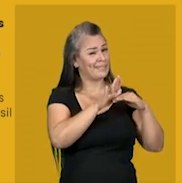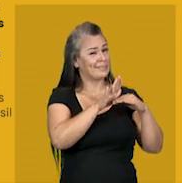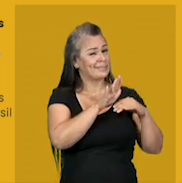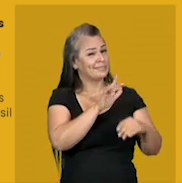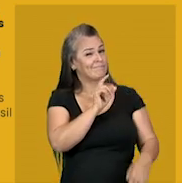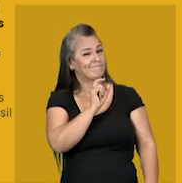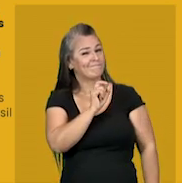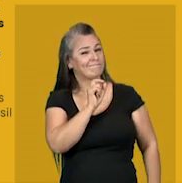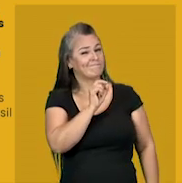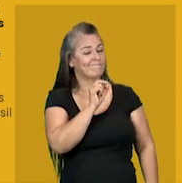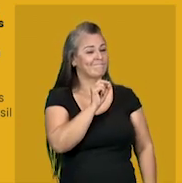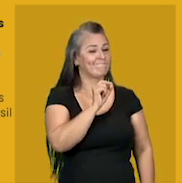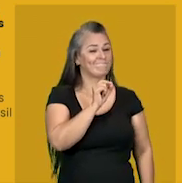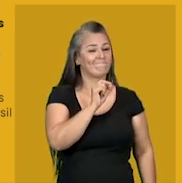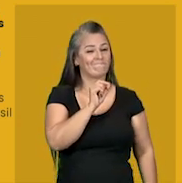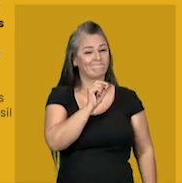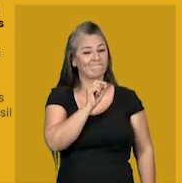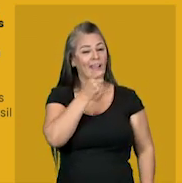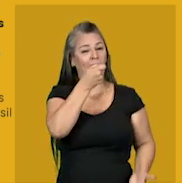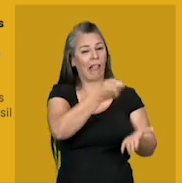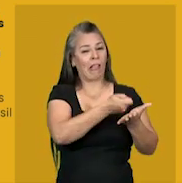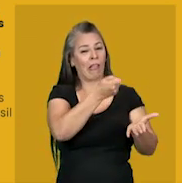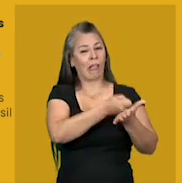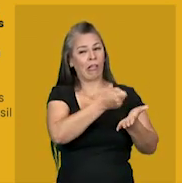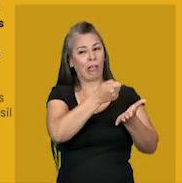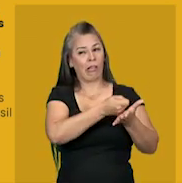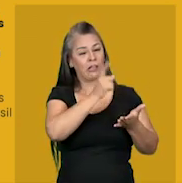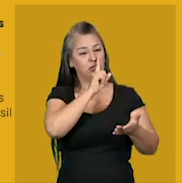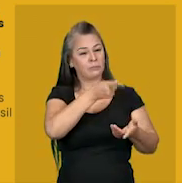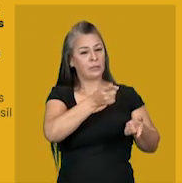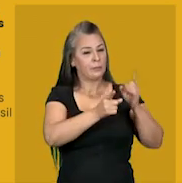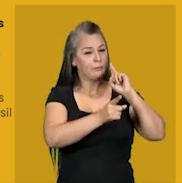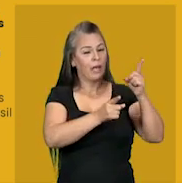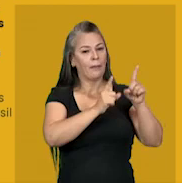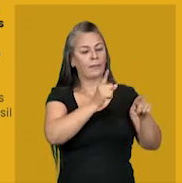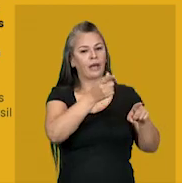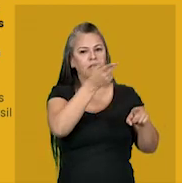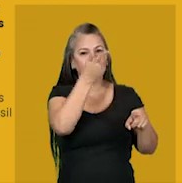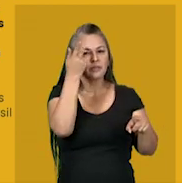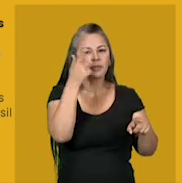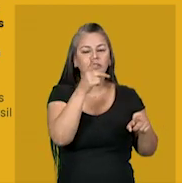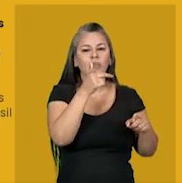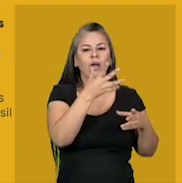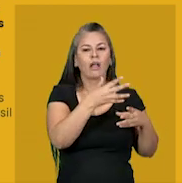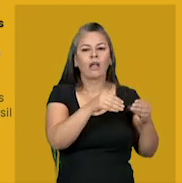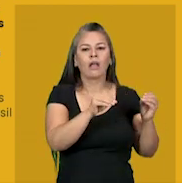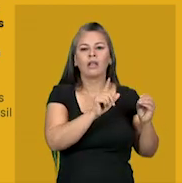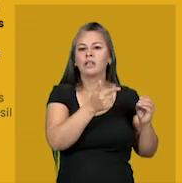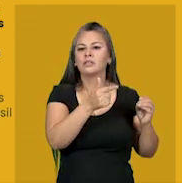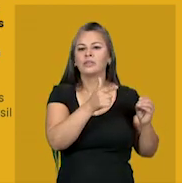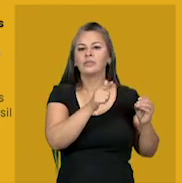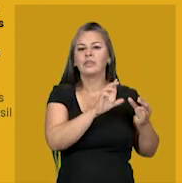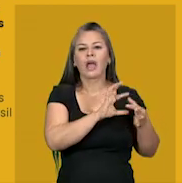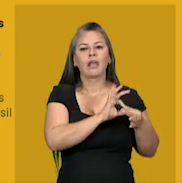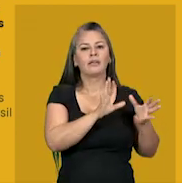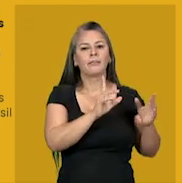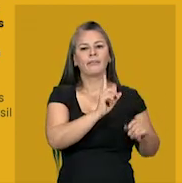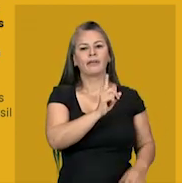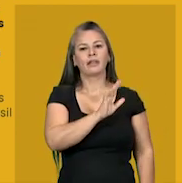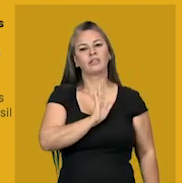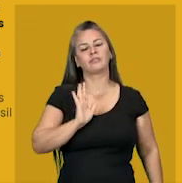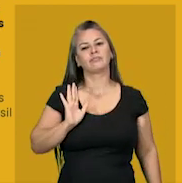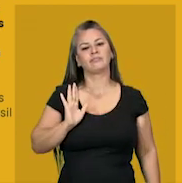né? Acaba virando um regime autoritário e as pessoas perdem a liberdade completamente. Então existe um desequilíbrio entre a liberdade e a